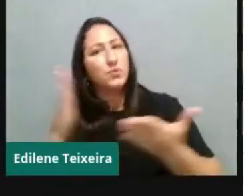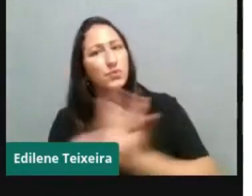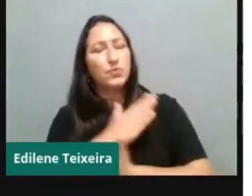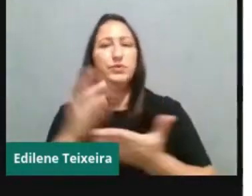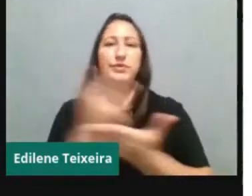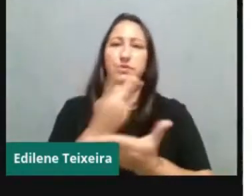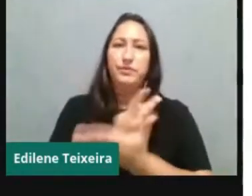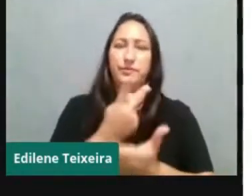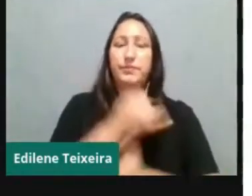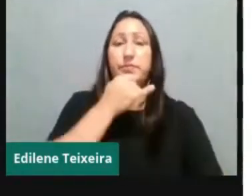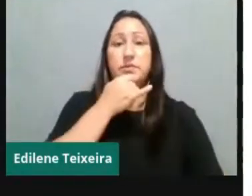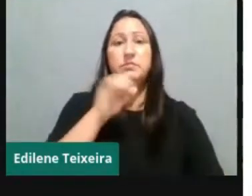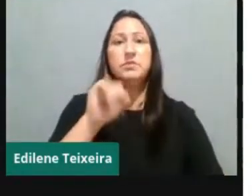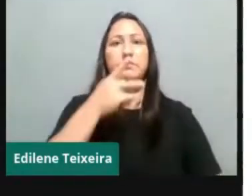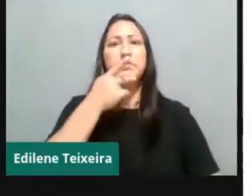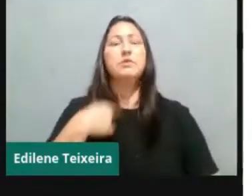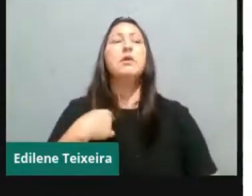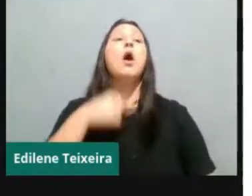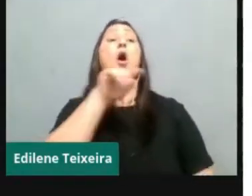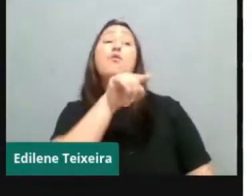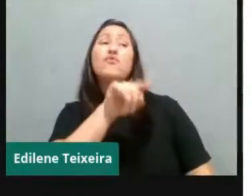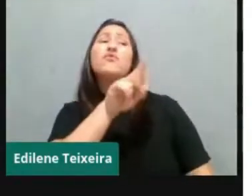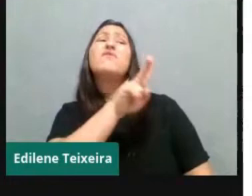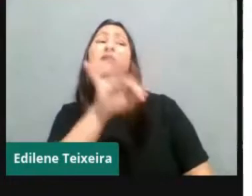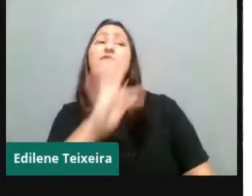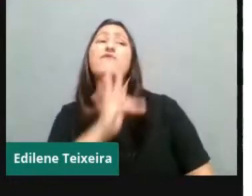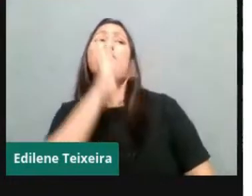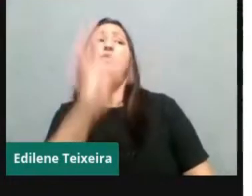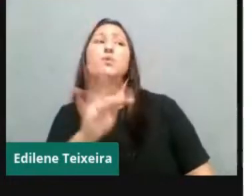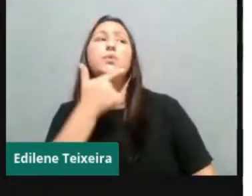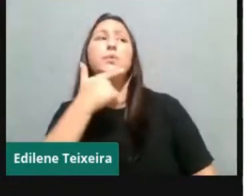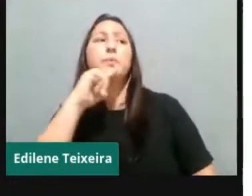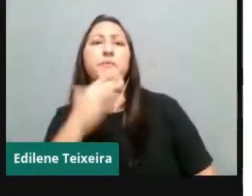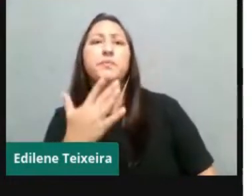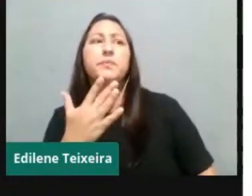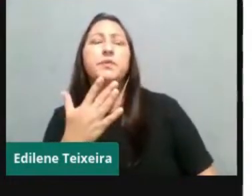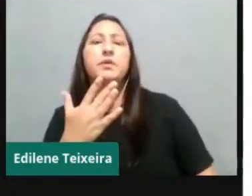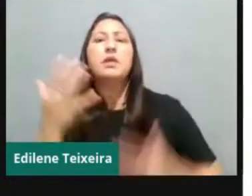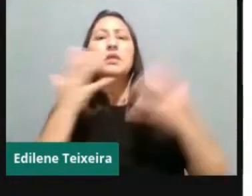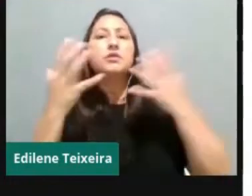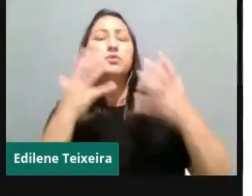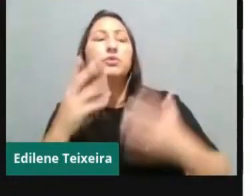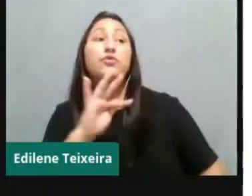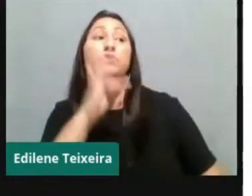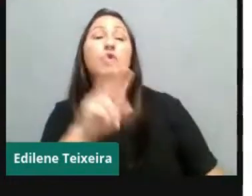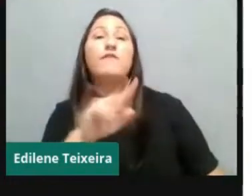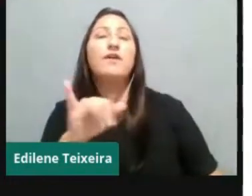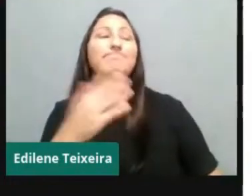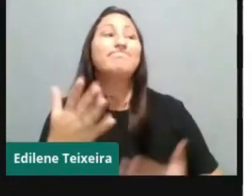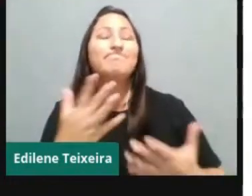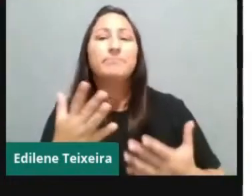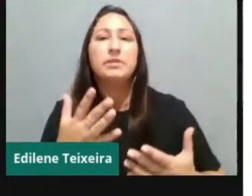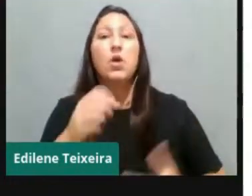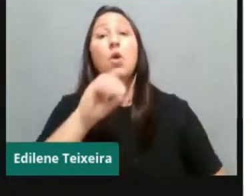pessoa tem vulnerabilidade a um transtorno mental e ela não tem? E o que acontece o contrário, quando você deixa de dizer e na verdade ela